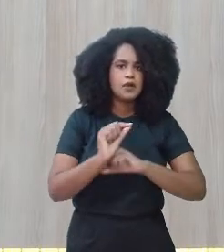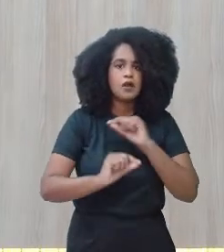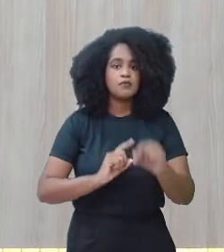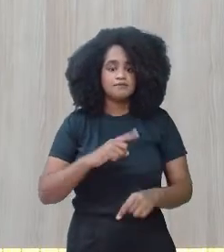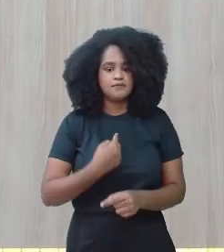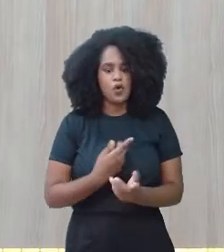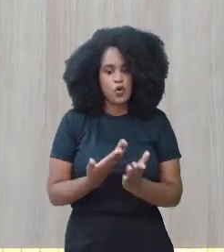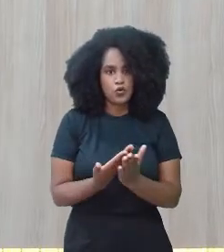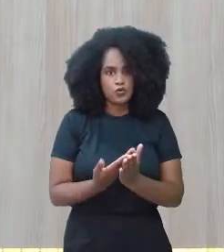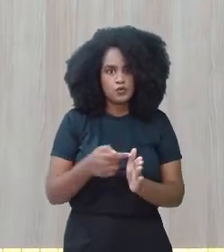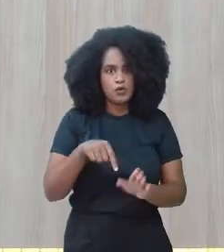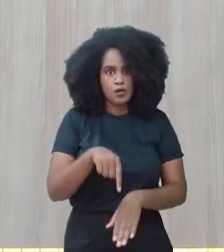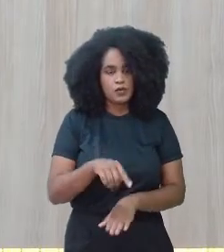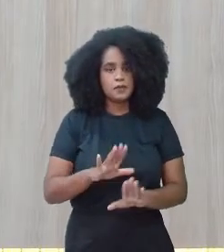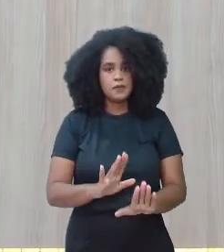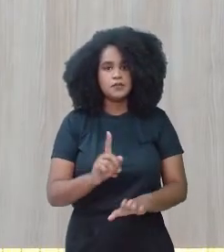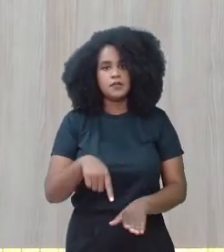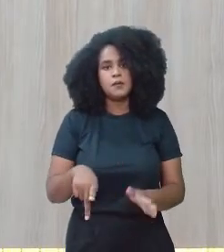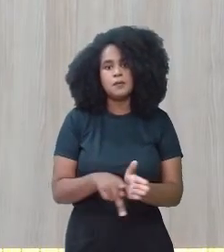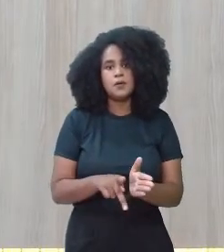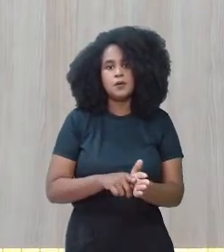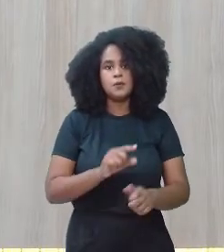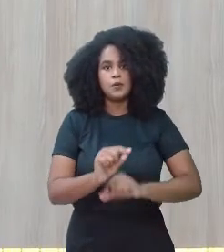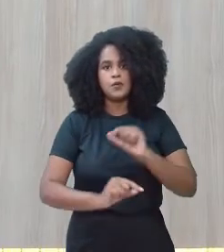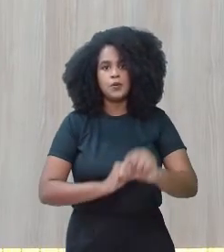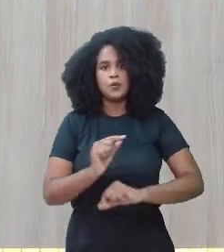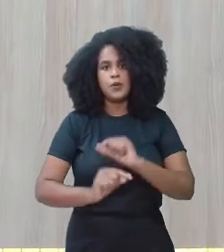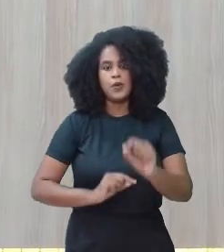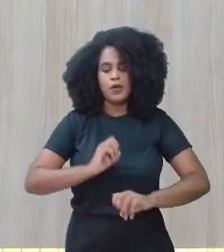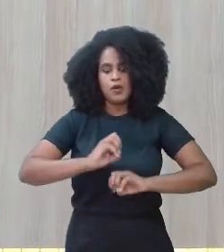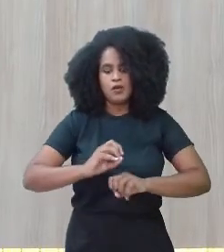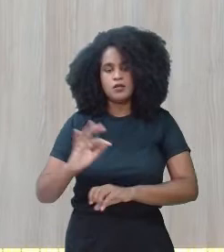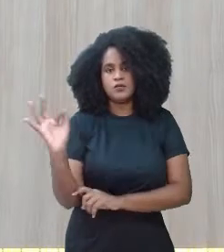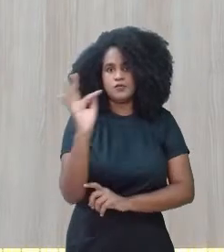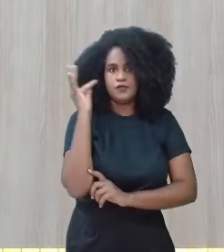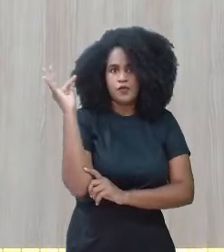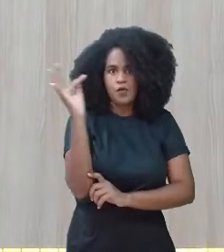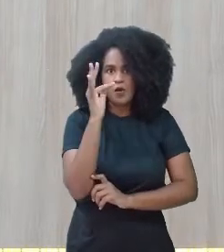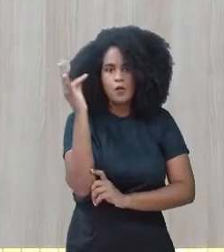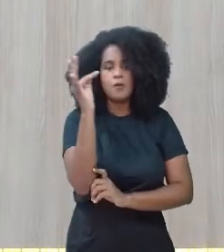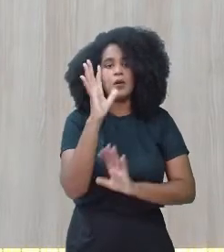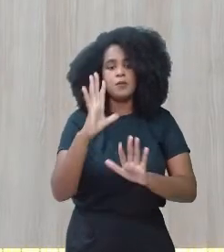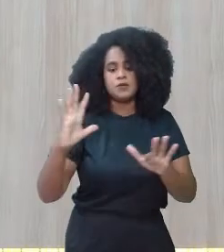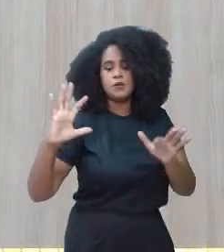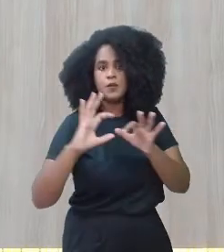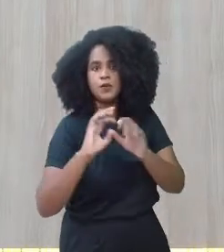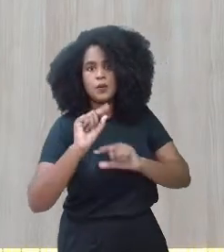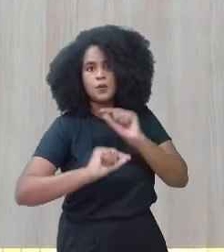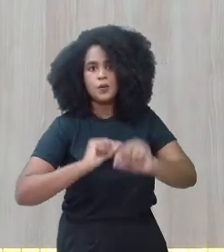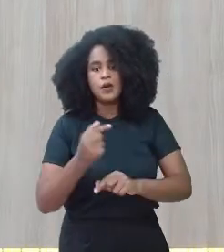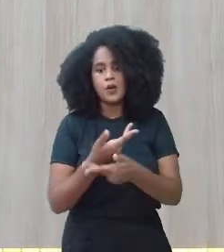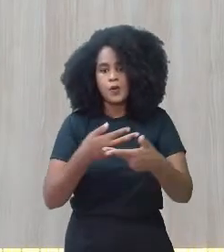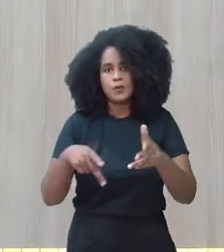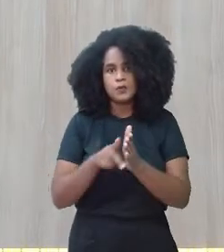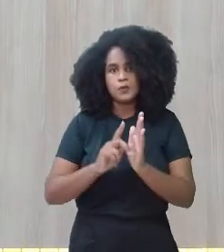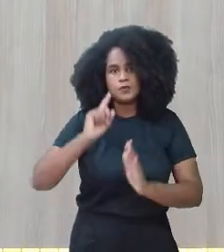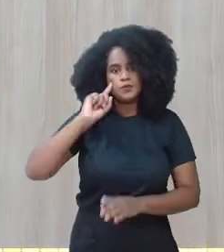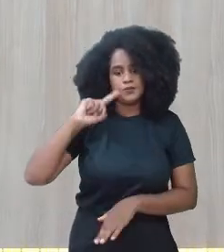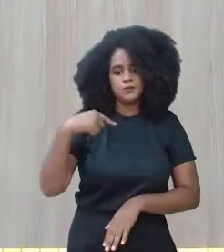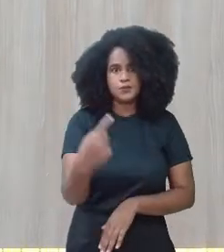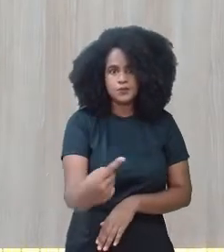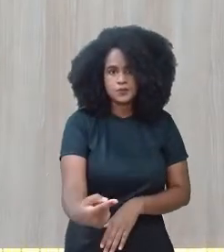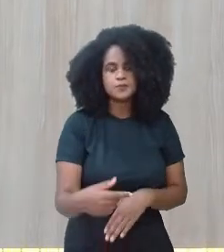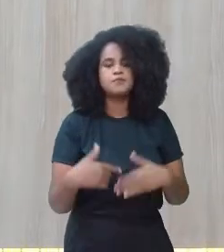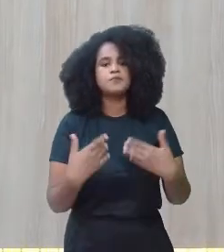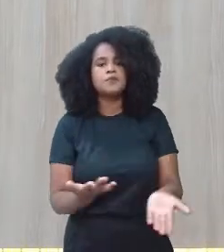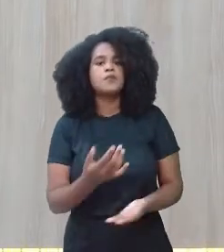uma formalização, é a ideia de você trazer, atrelado ao seu dia a dia, o conhecimento por trás daquilo ali. E a ideia